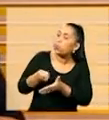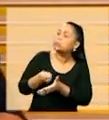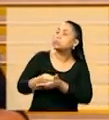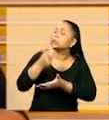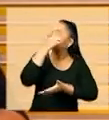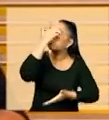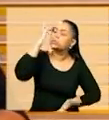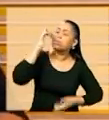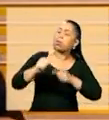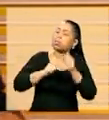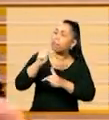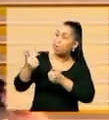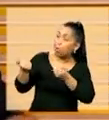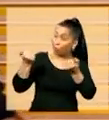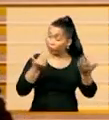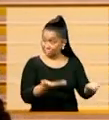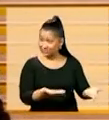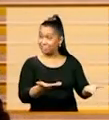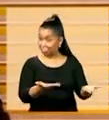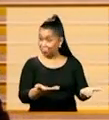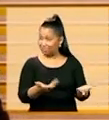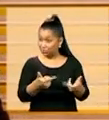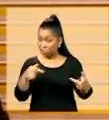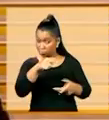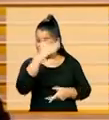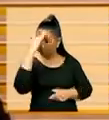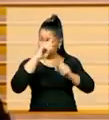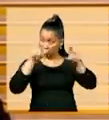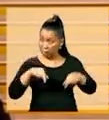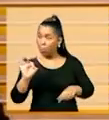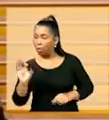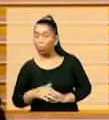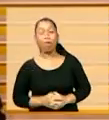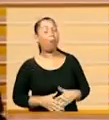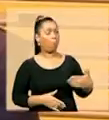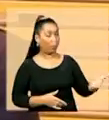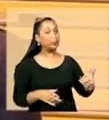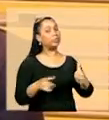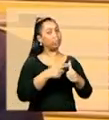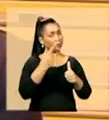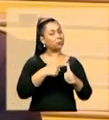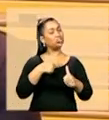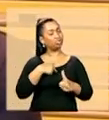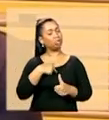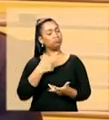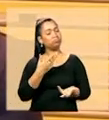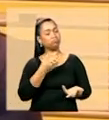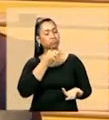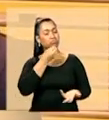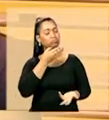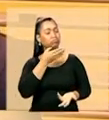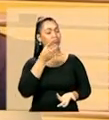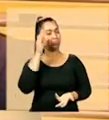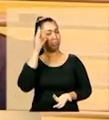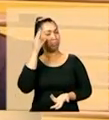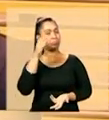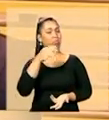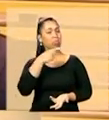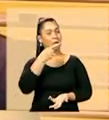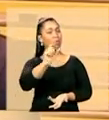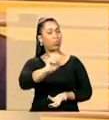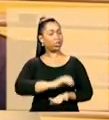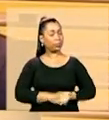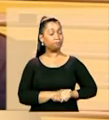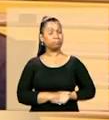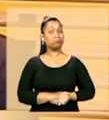obrigação do empregador oferecer esse tipo de equipamento para os empregados ou não? Primeiramente, eu acho interessante